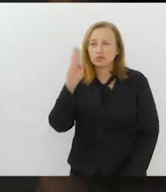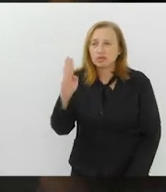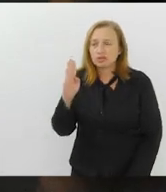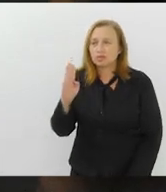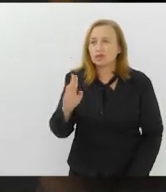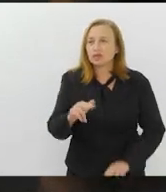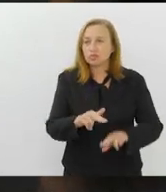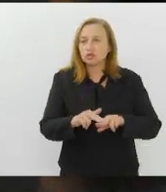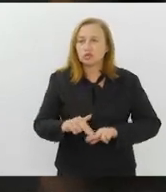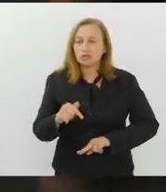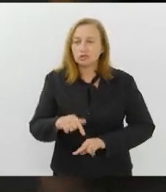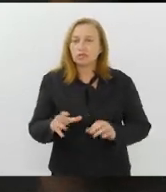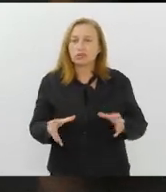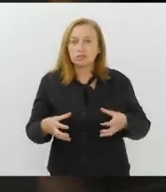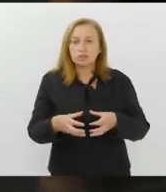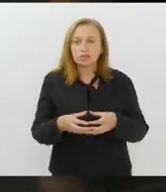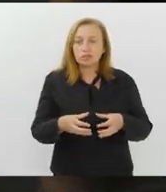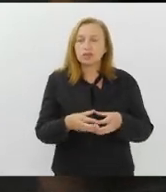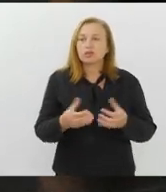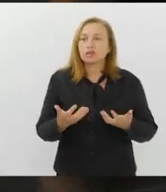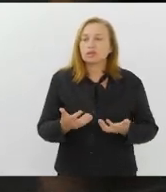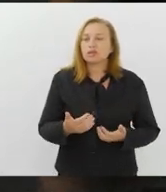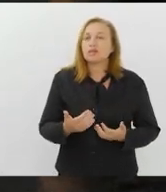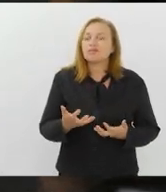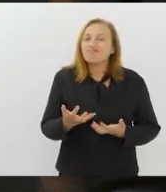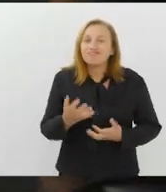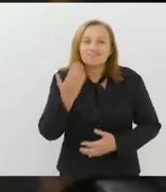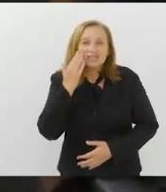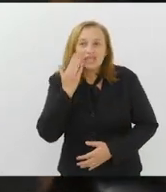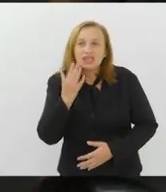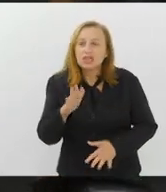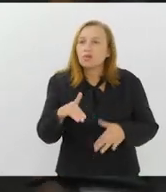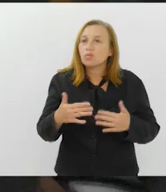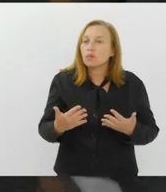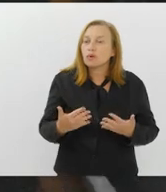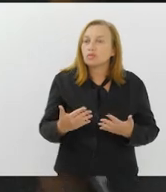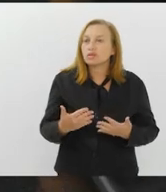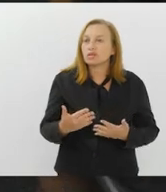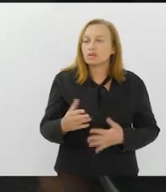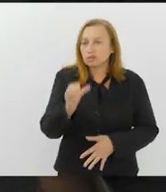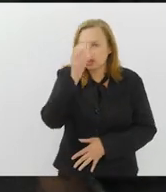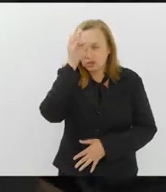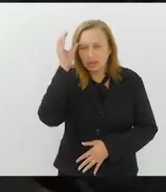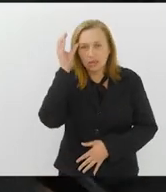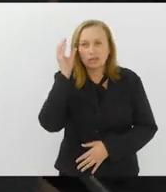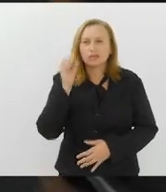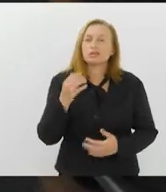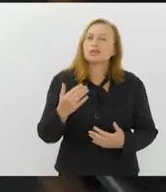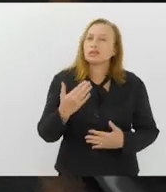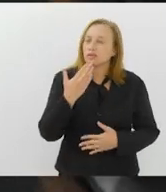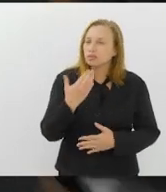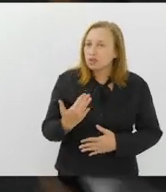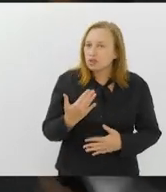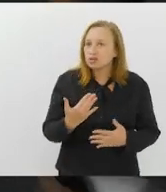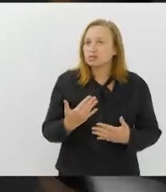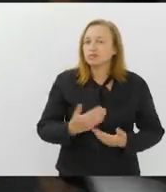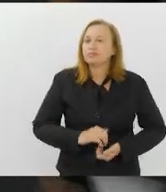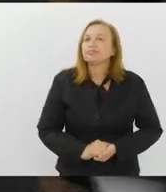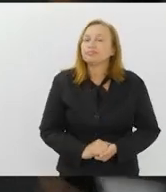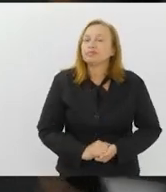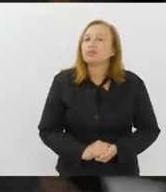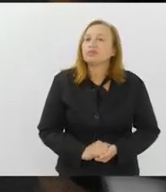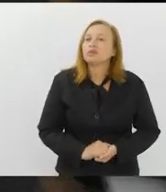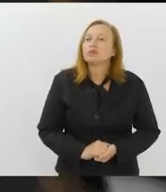aqui dessa comissão, a gente tentou estimar, entender quem seriam esses beneficiários por meio dos procedimentos solicitados e autorizados. E